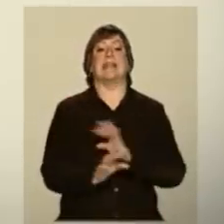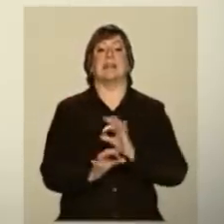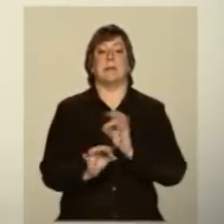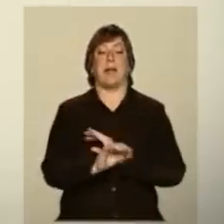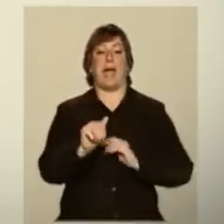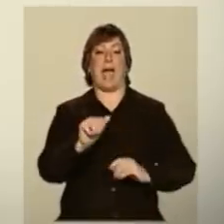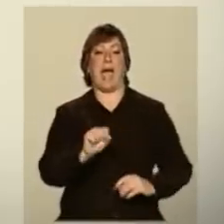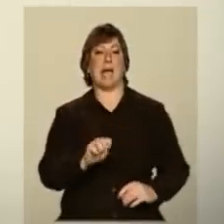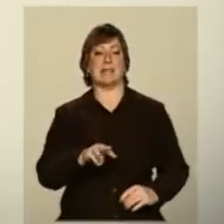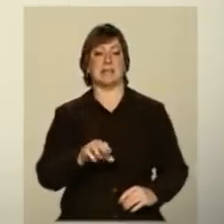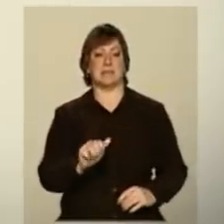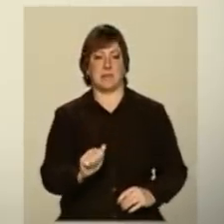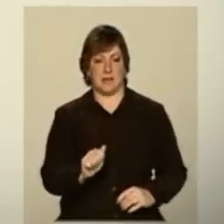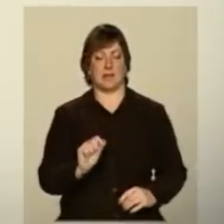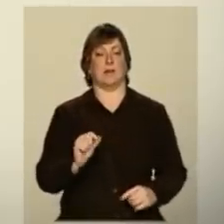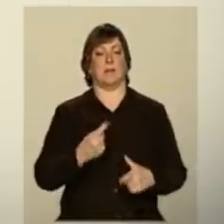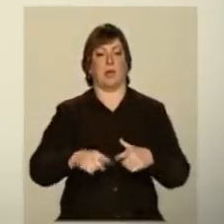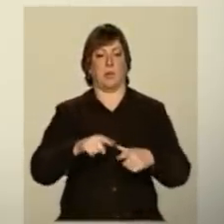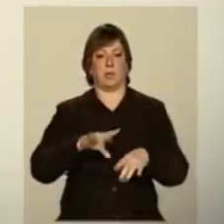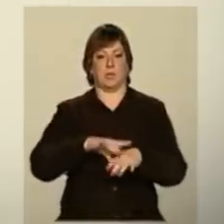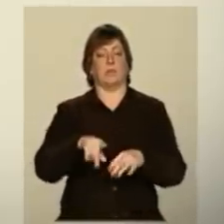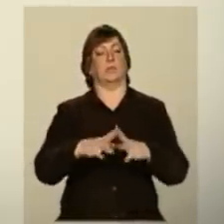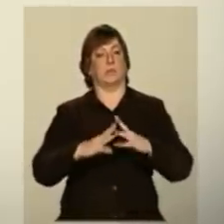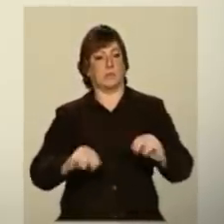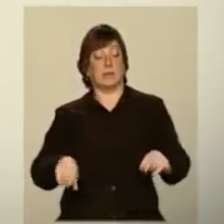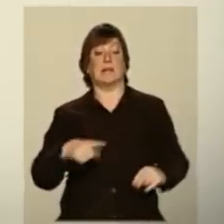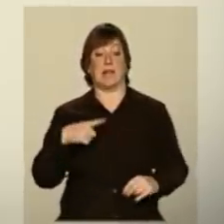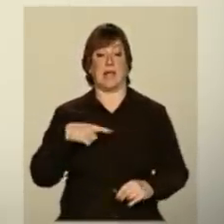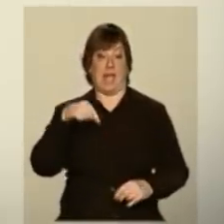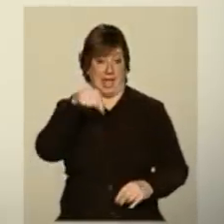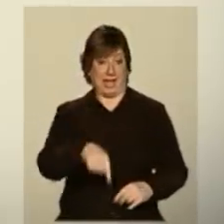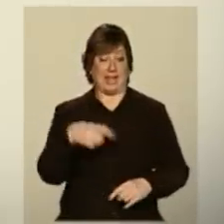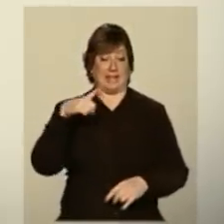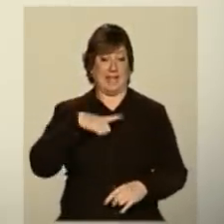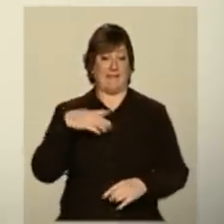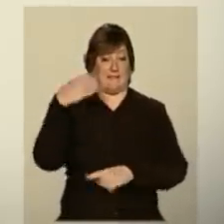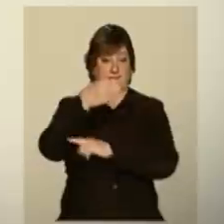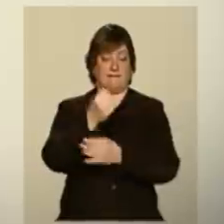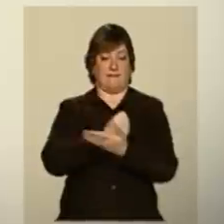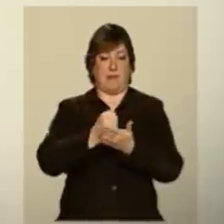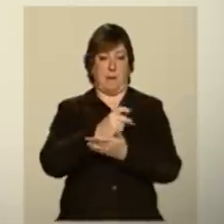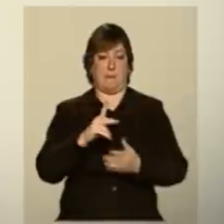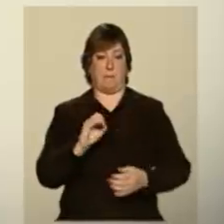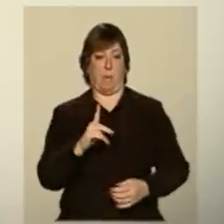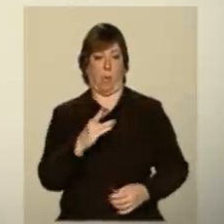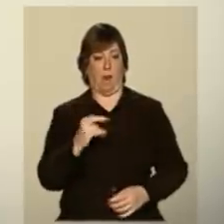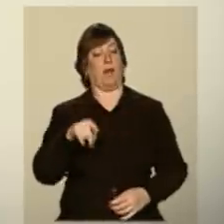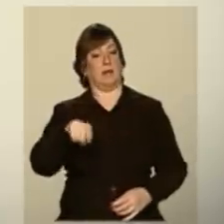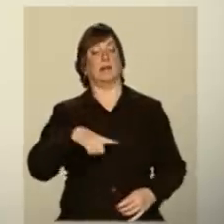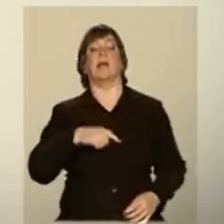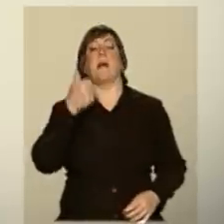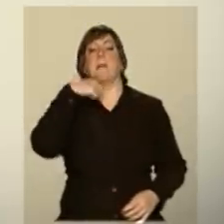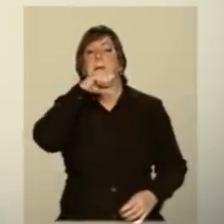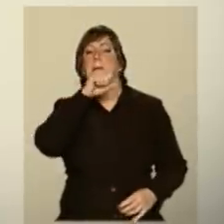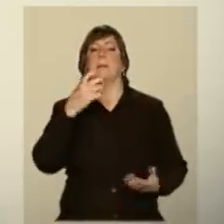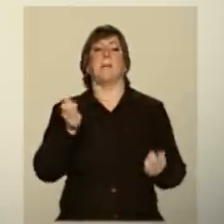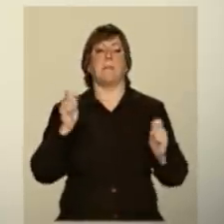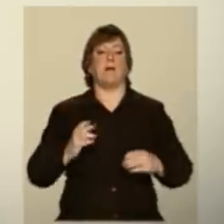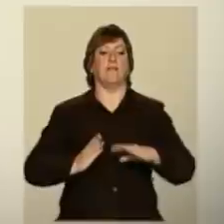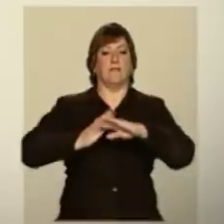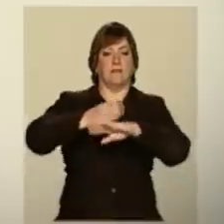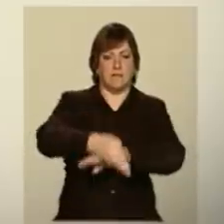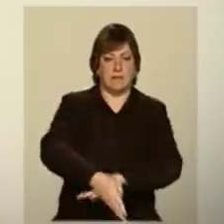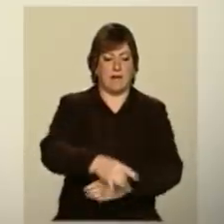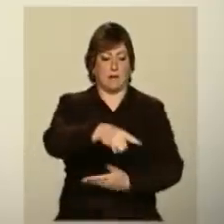da asma na rede aqui tem Farmácia Popular então uma mãe com a receita pode comparecer a uma das Farmácias